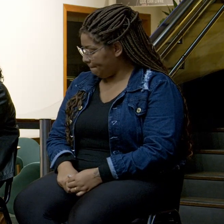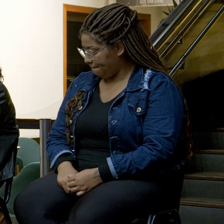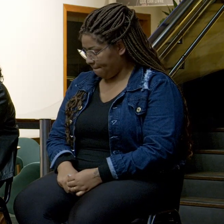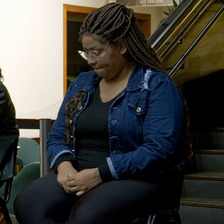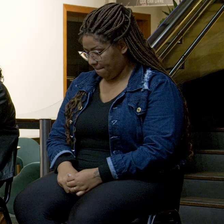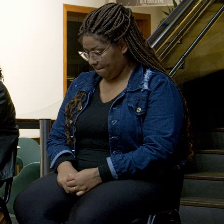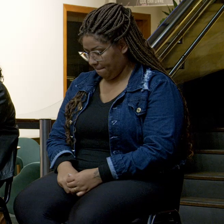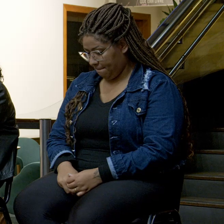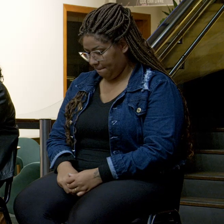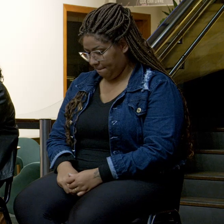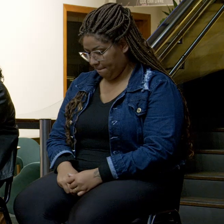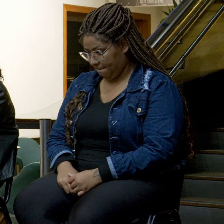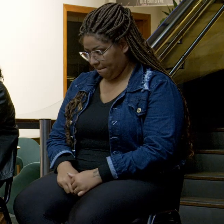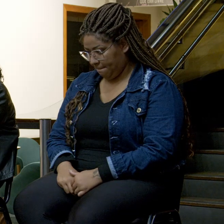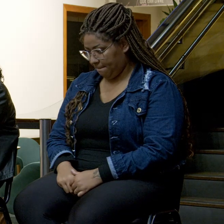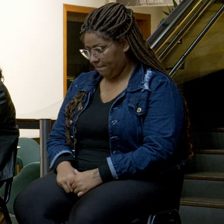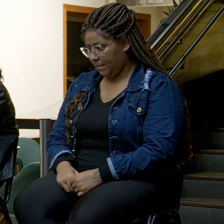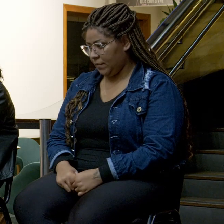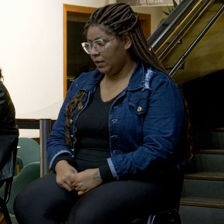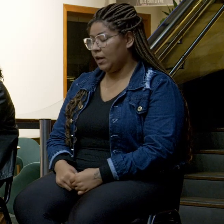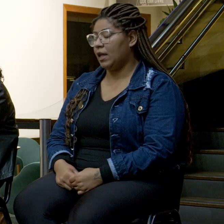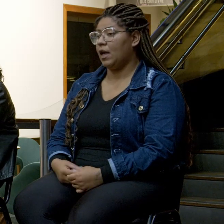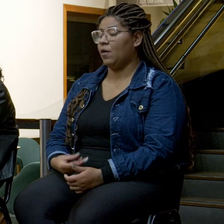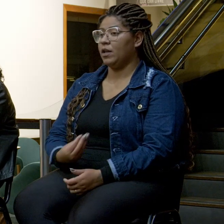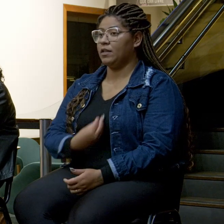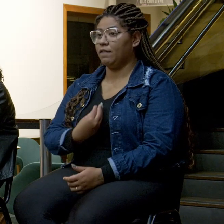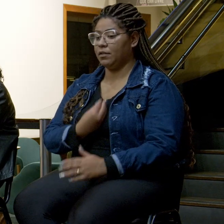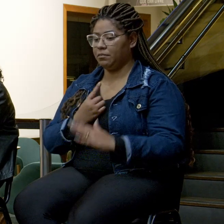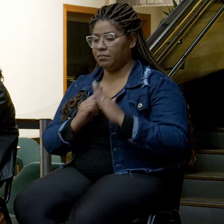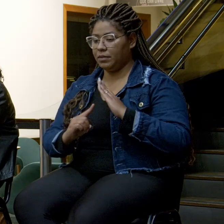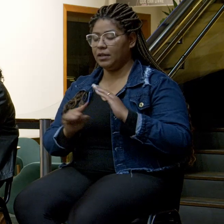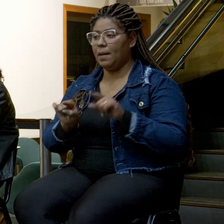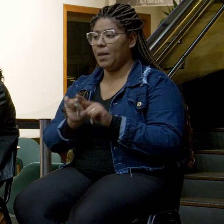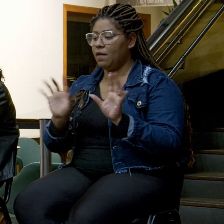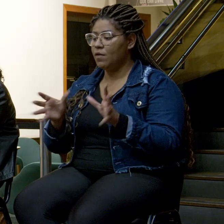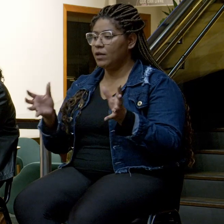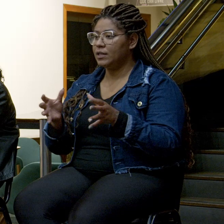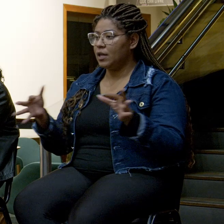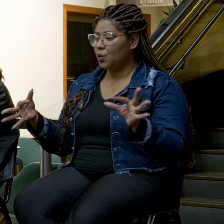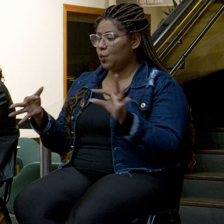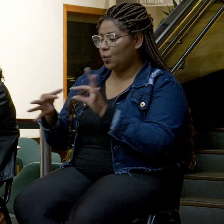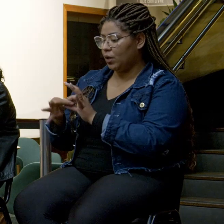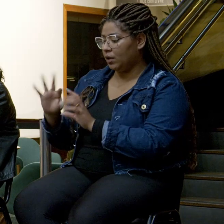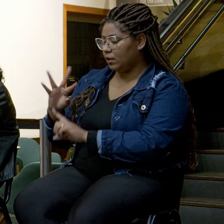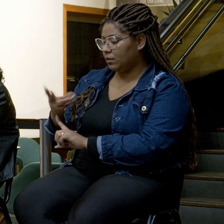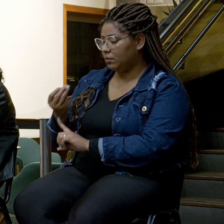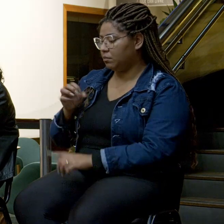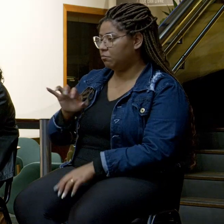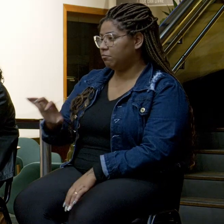E eu acho que esse ser estrangeira influencia muito nessa obra de arte como modo de